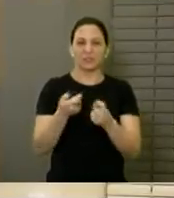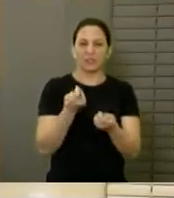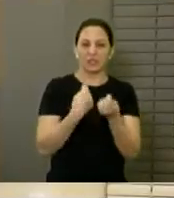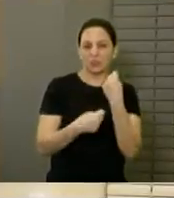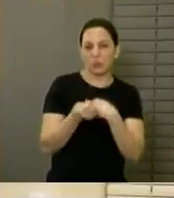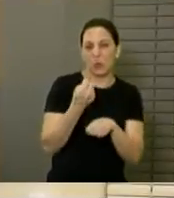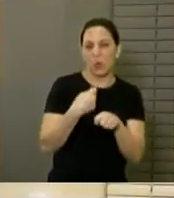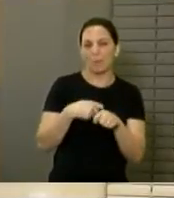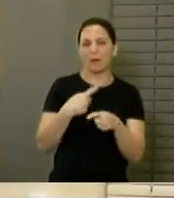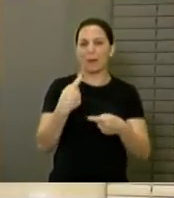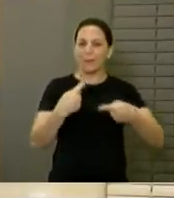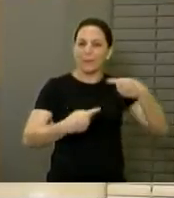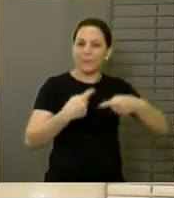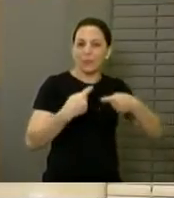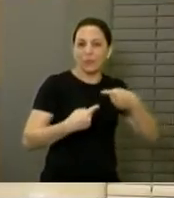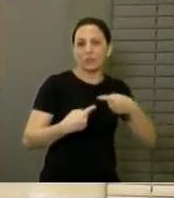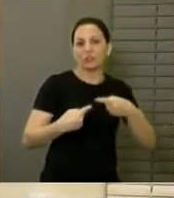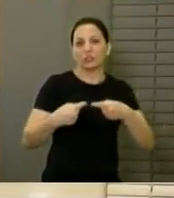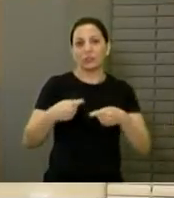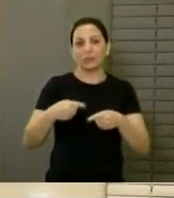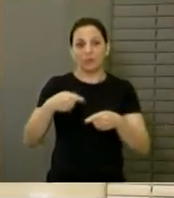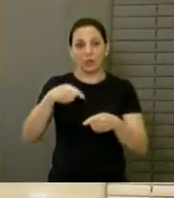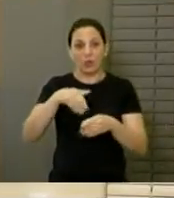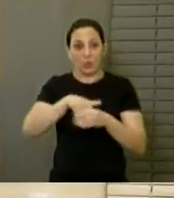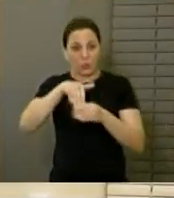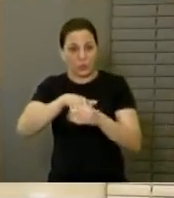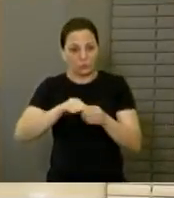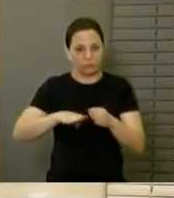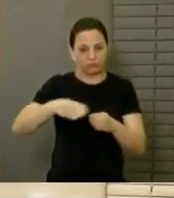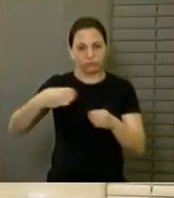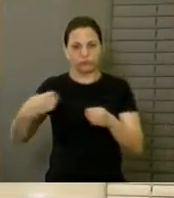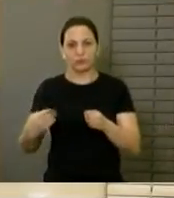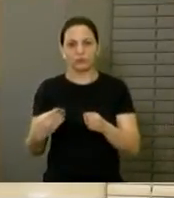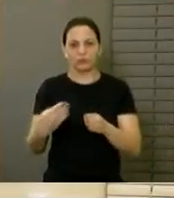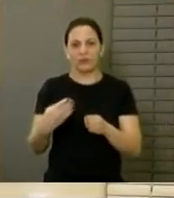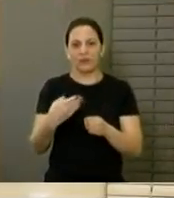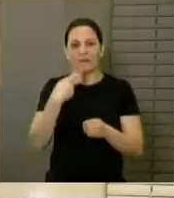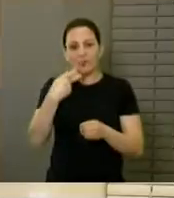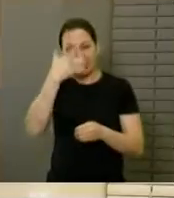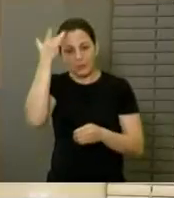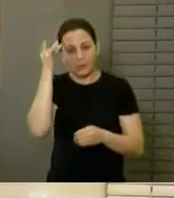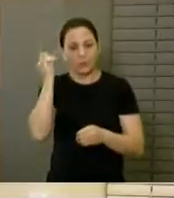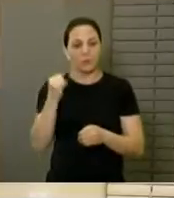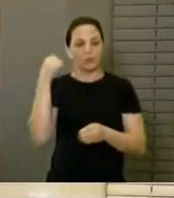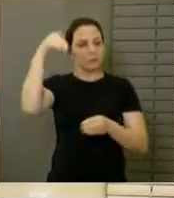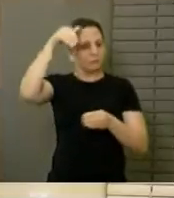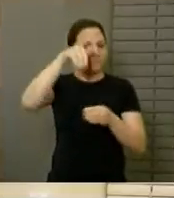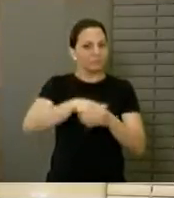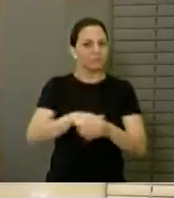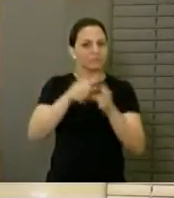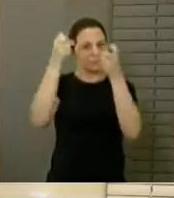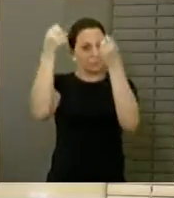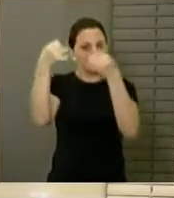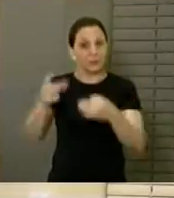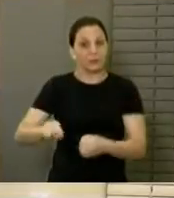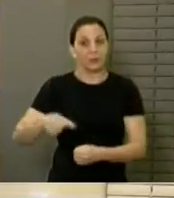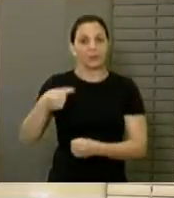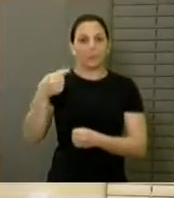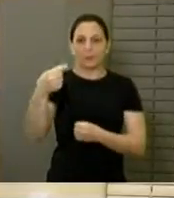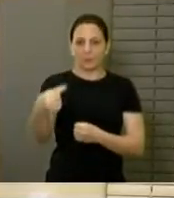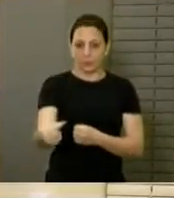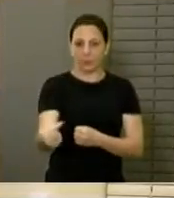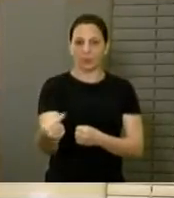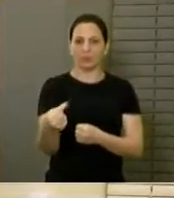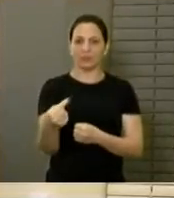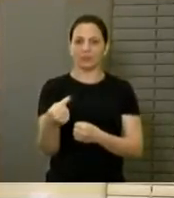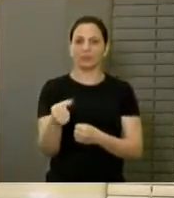as eleições, primeiro, precisávamos convencer as pessoas da importância do voto, para depois, somente depois de